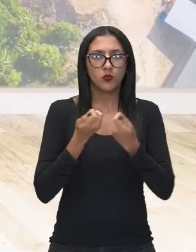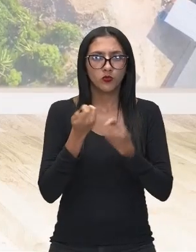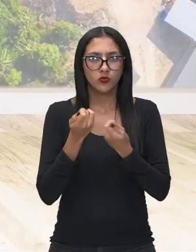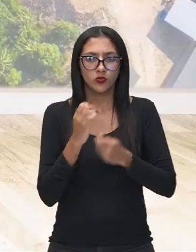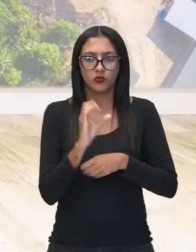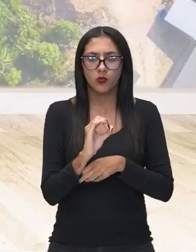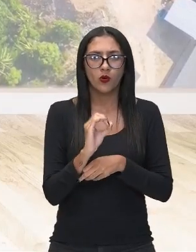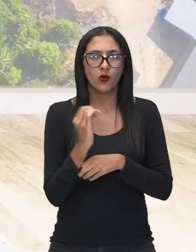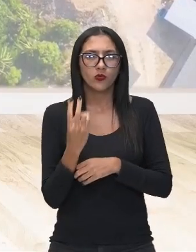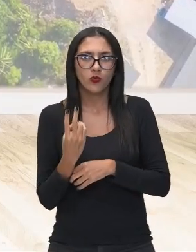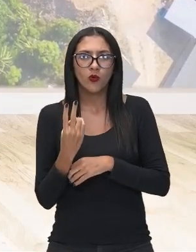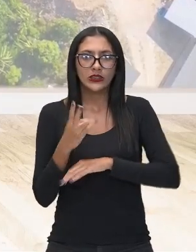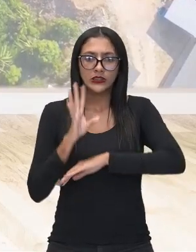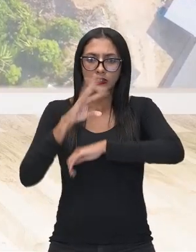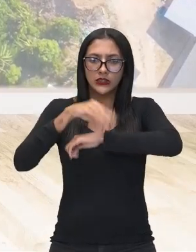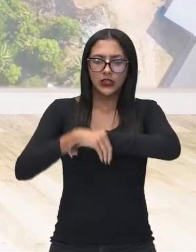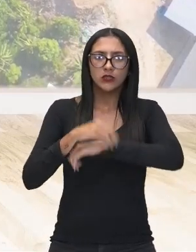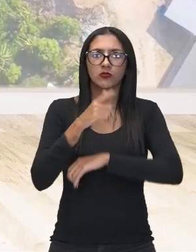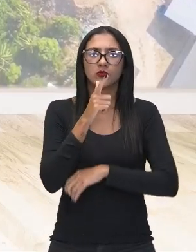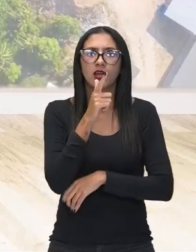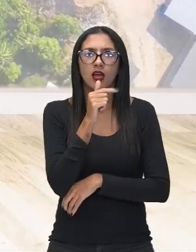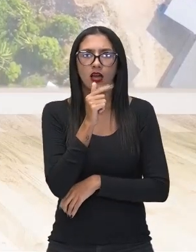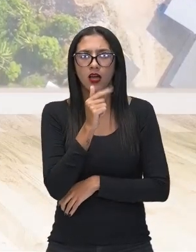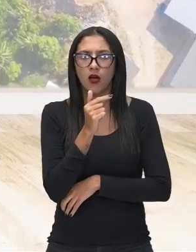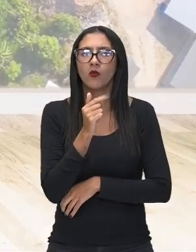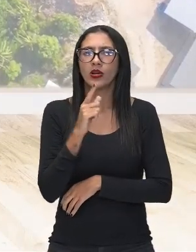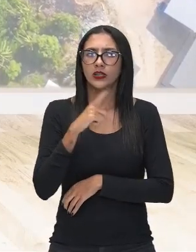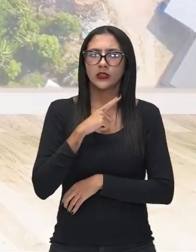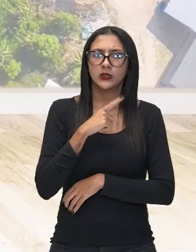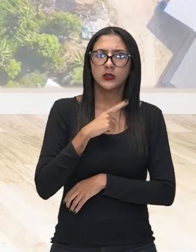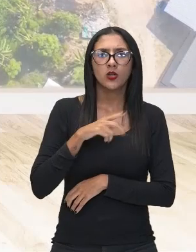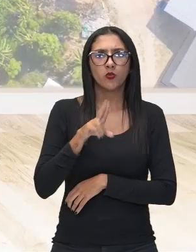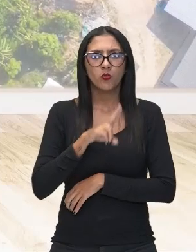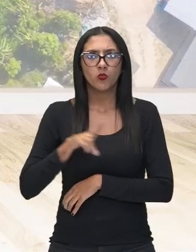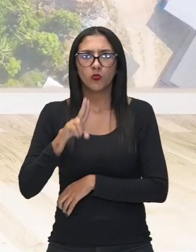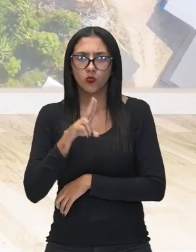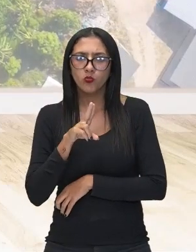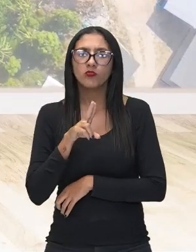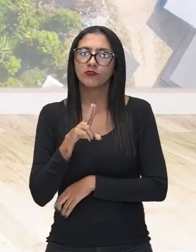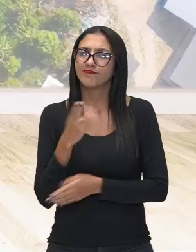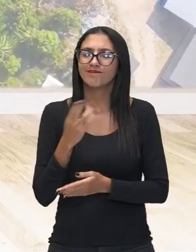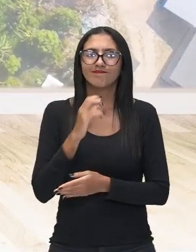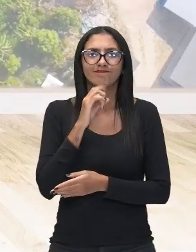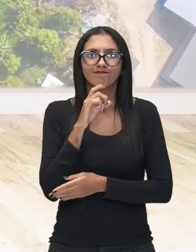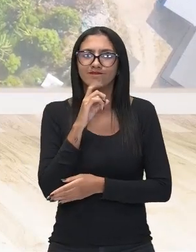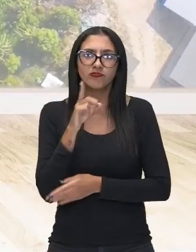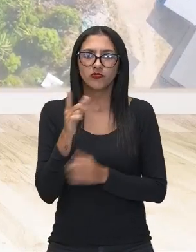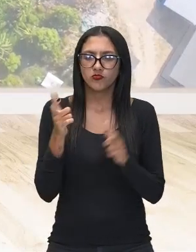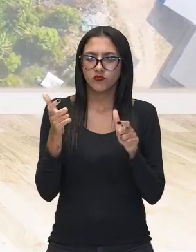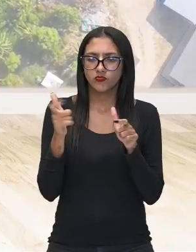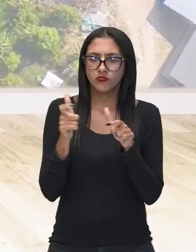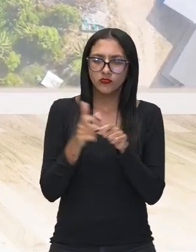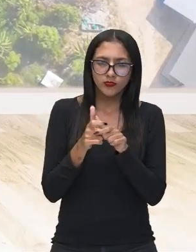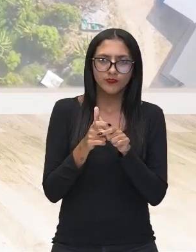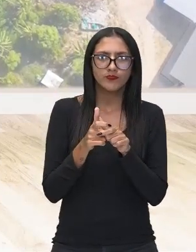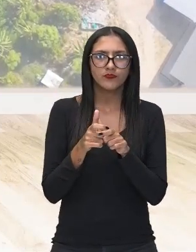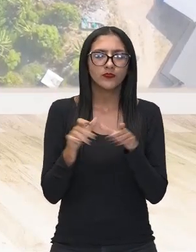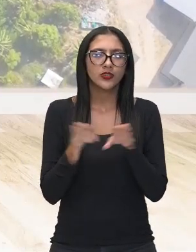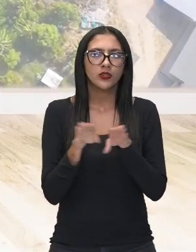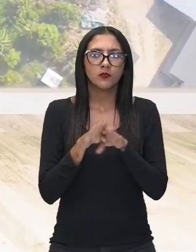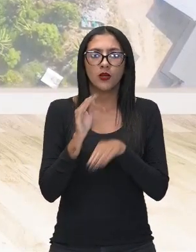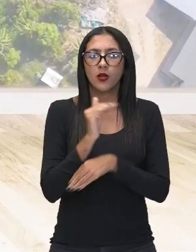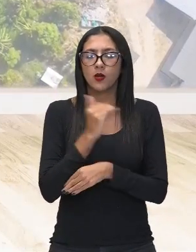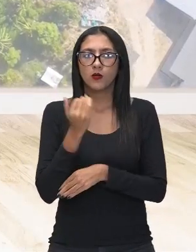oxigênio, o oxigênio na água que estava dissolvido vai diminuindo, provocando também a morte de